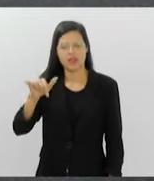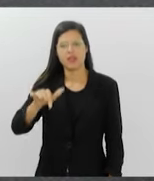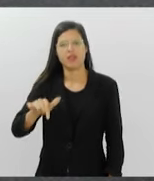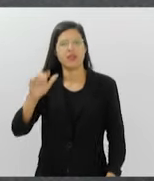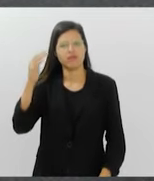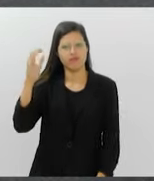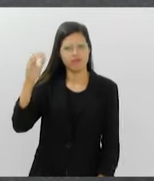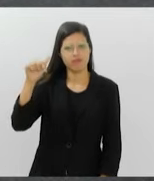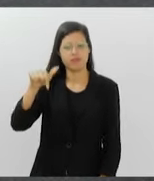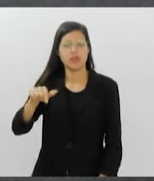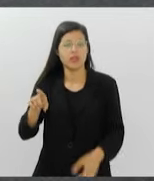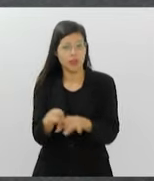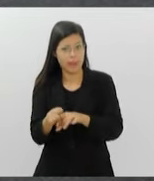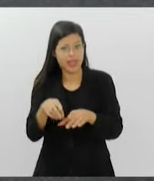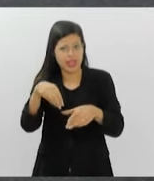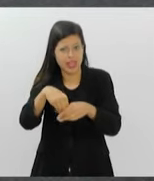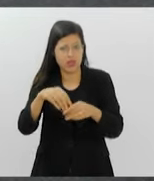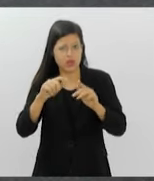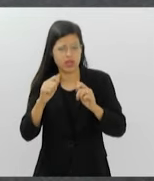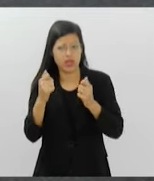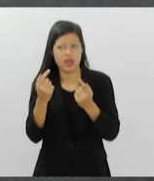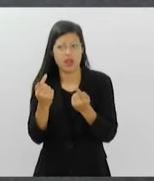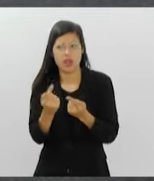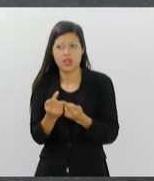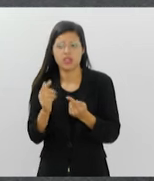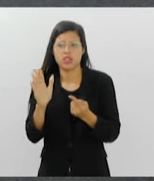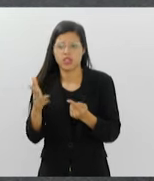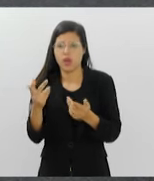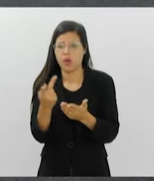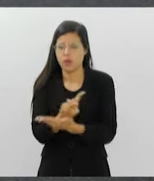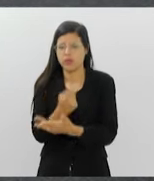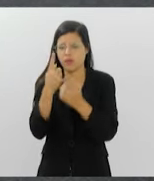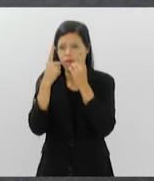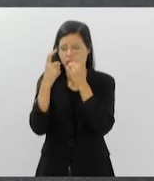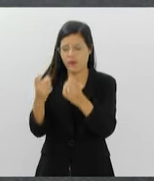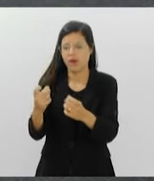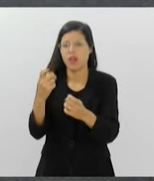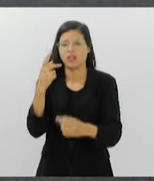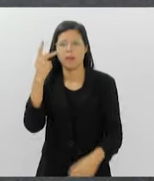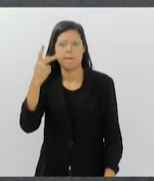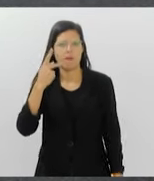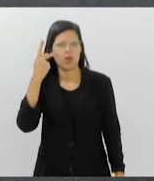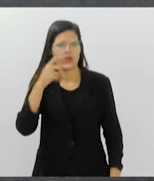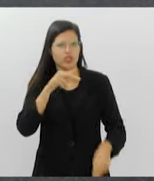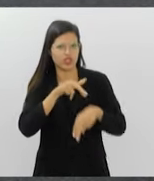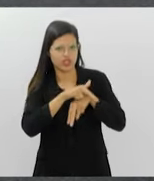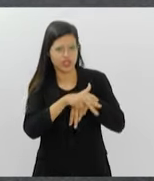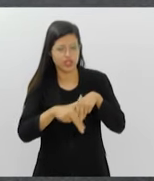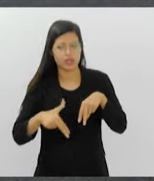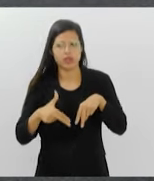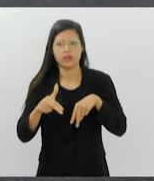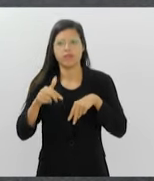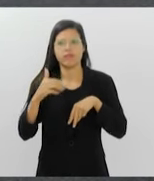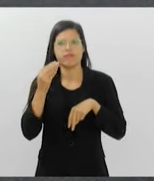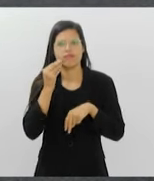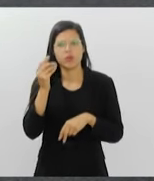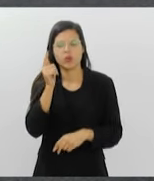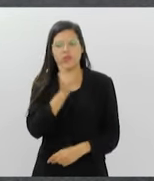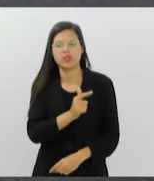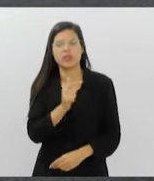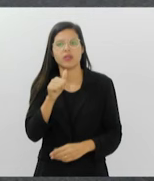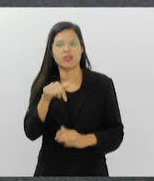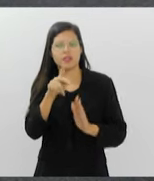parlamento também já foi alvo da violência política de gênero. Então, que nós consigamos, com esse projeto, a partir da sanção